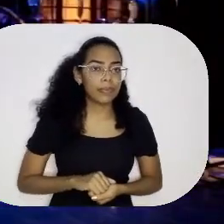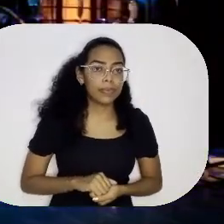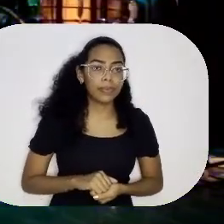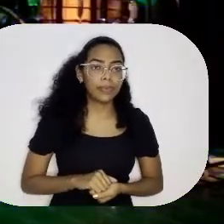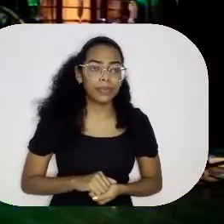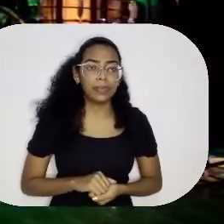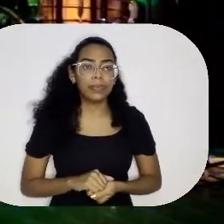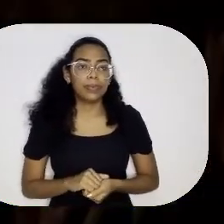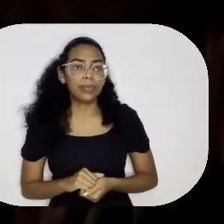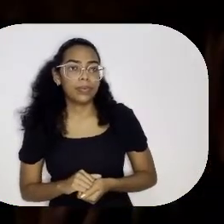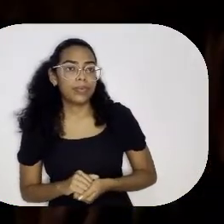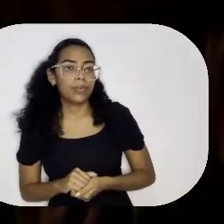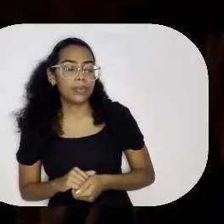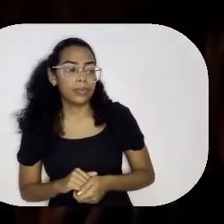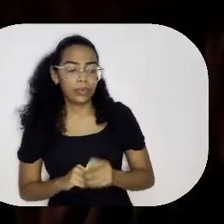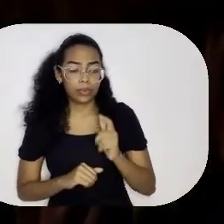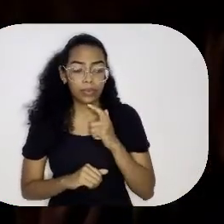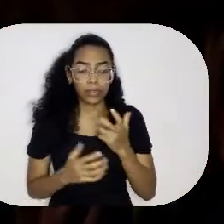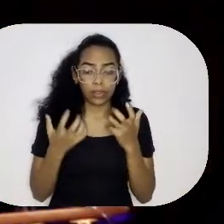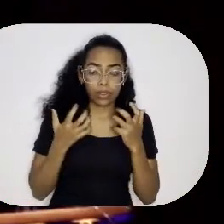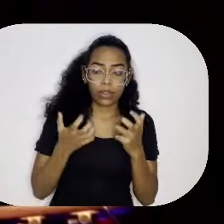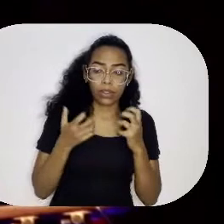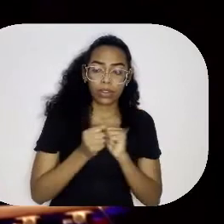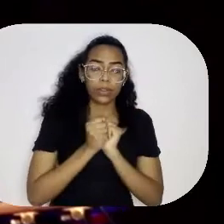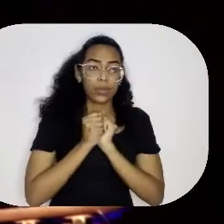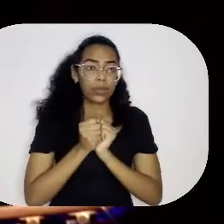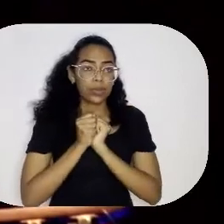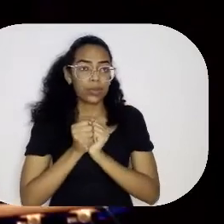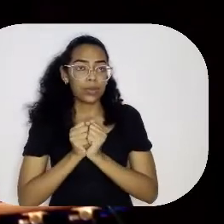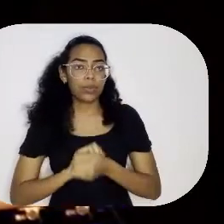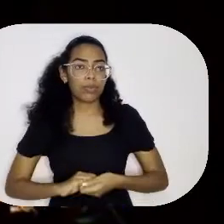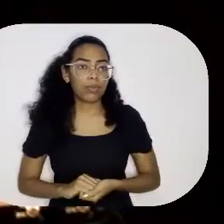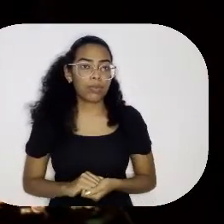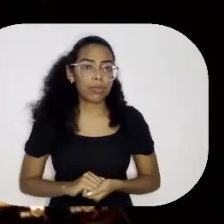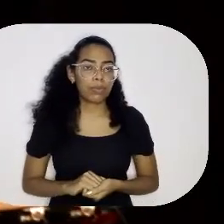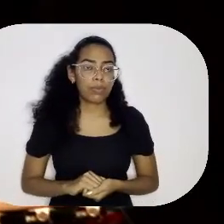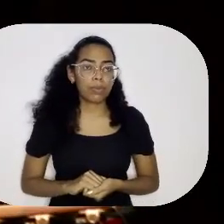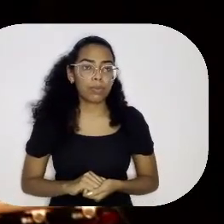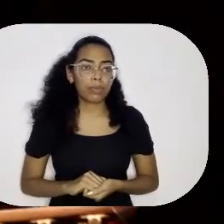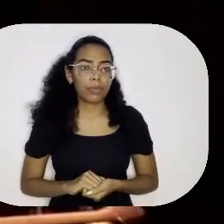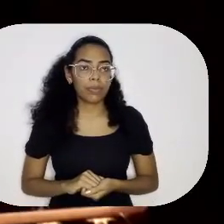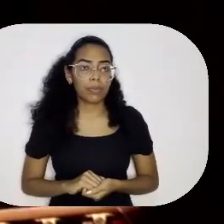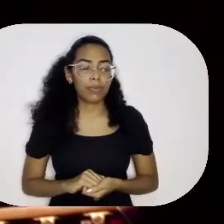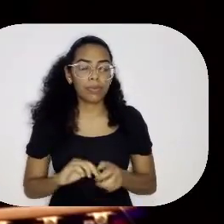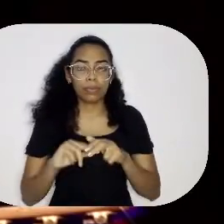apito final. Além do tempo normal eu quero estar por